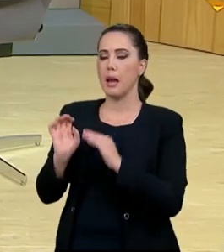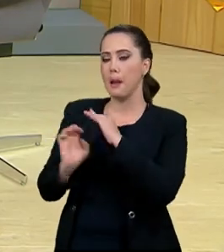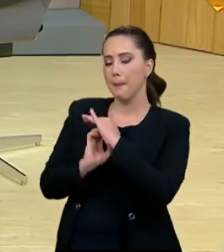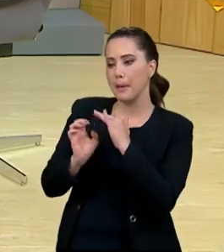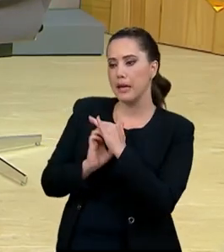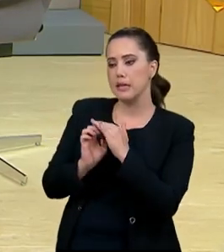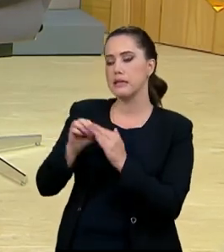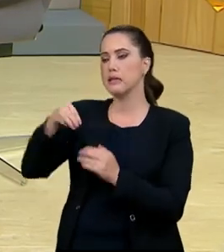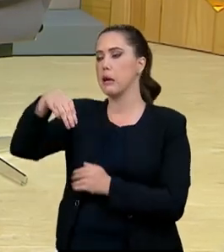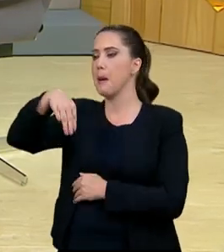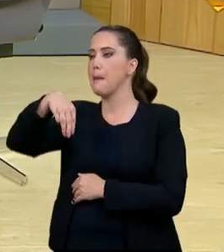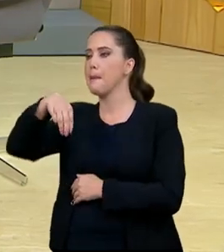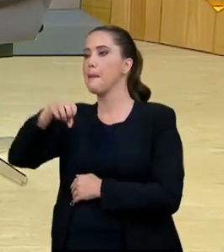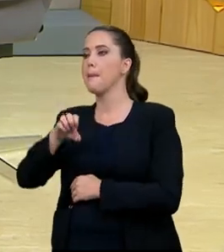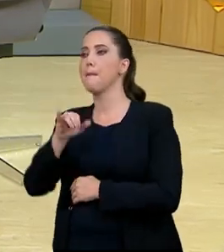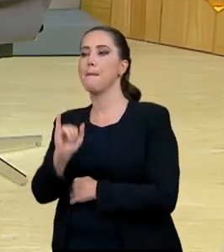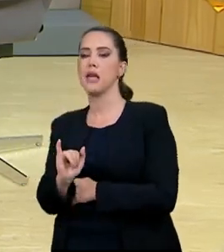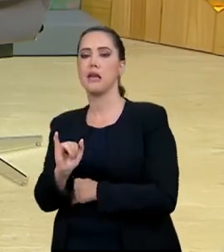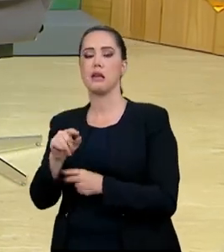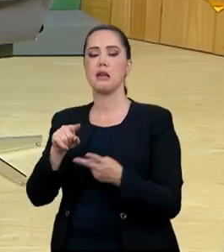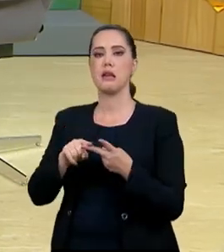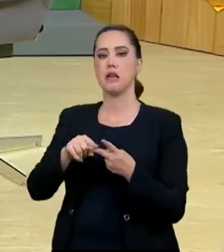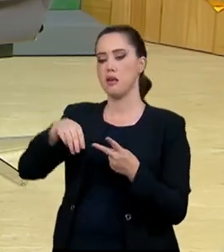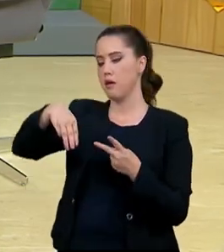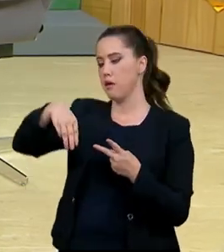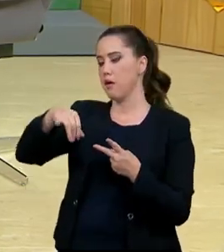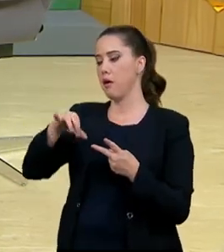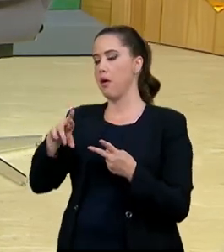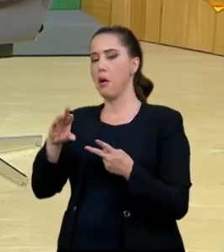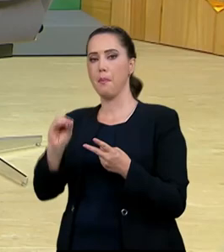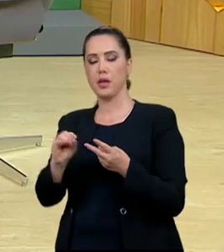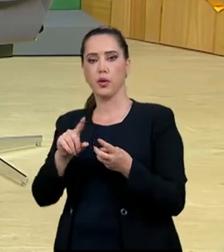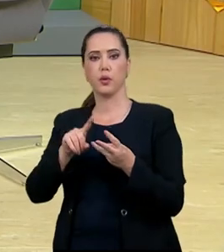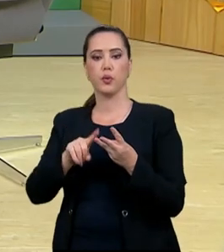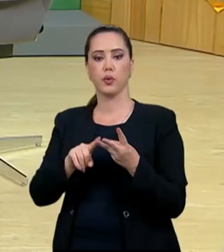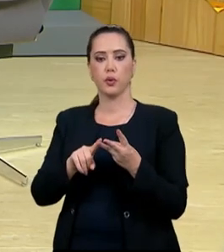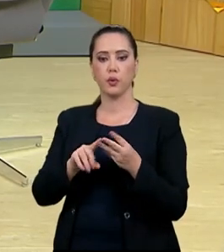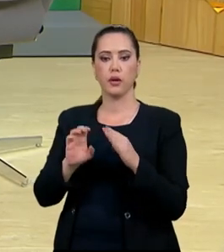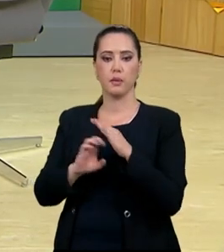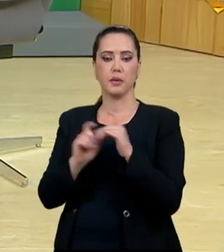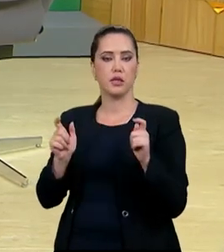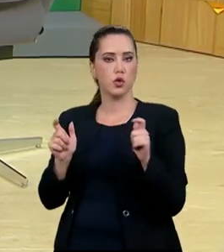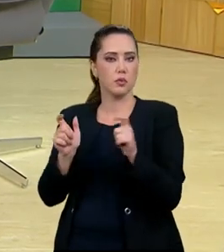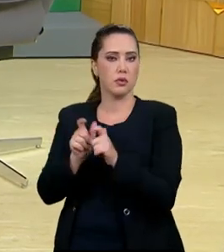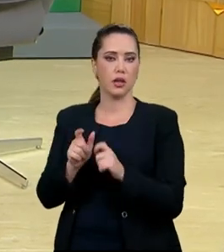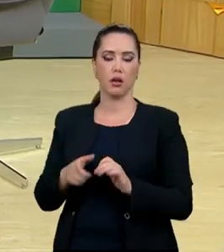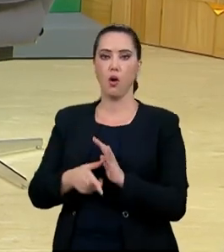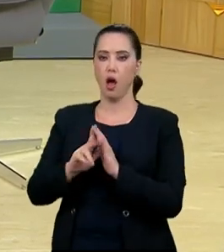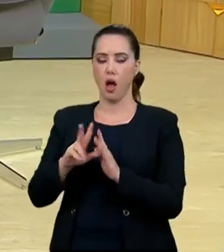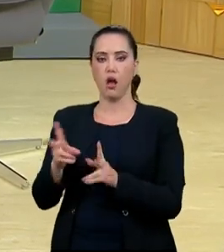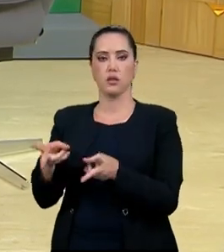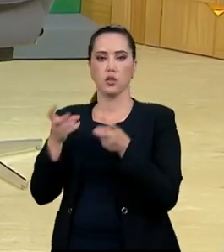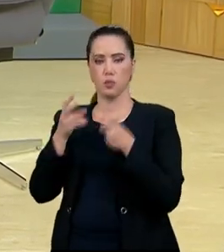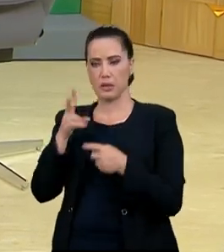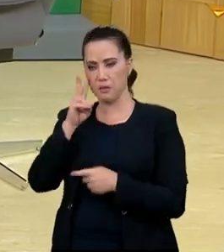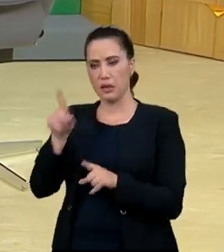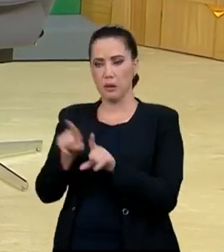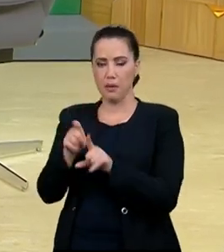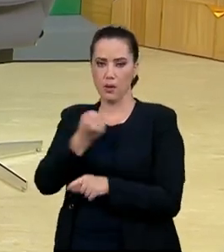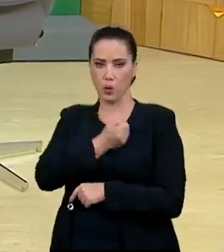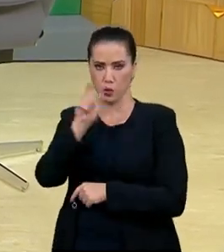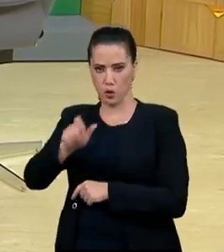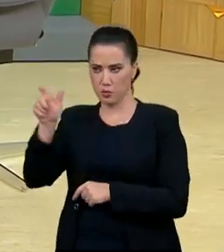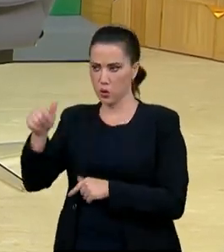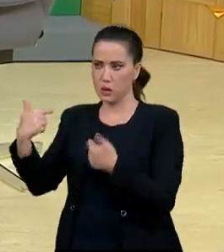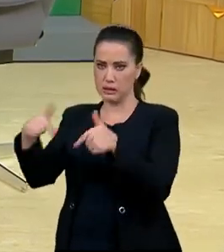individuais, microempresas e pequenas empresas, empresas de pequeno porte. Antigamente, levava-se em conta também o número de funcionários. É